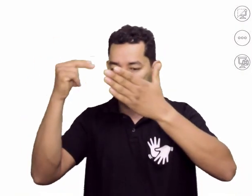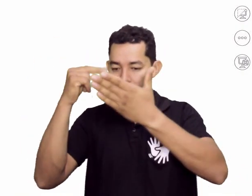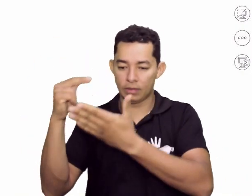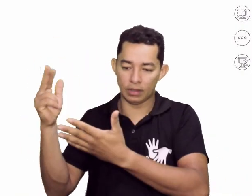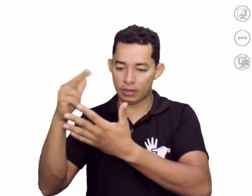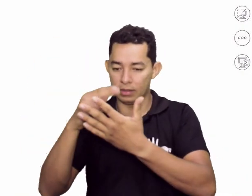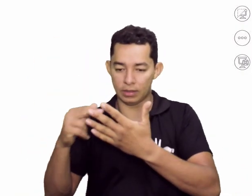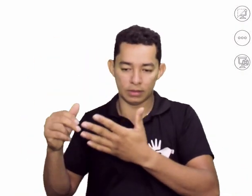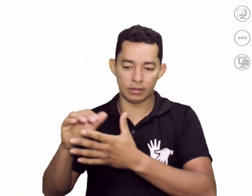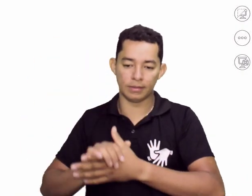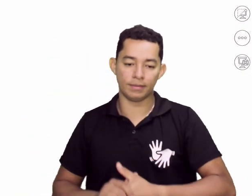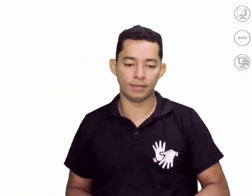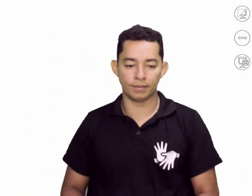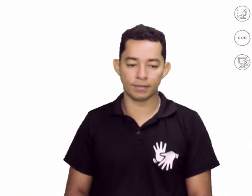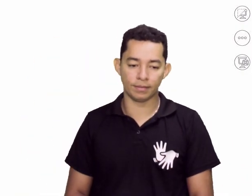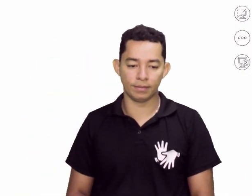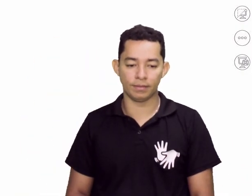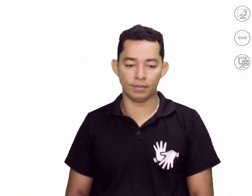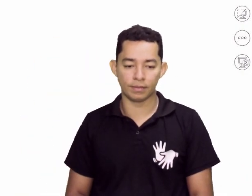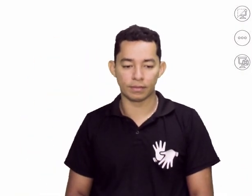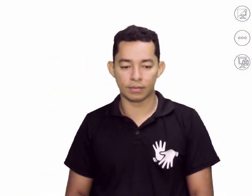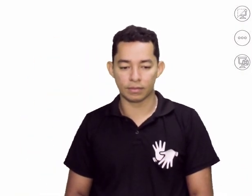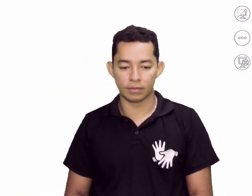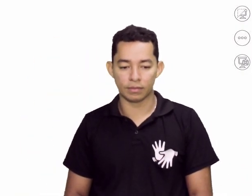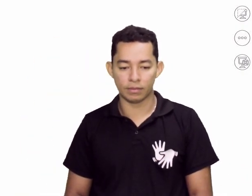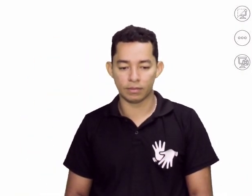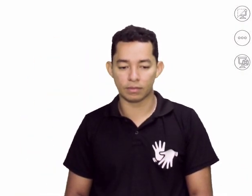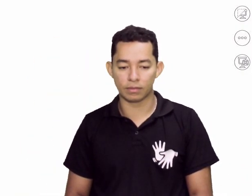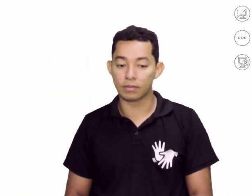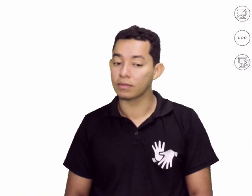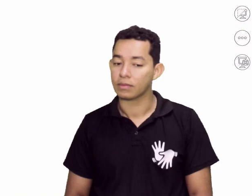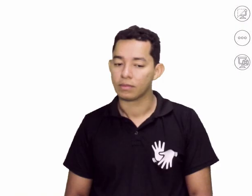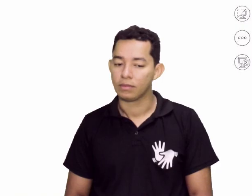com aqui, totalmente,